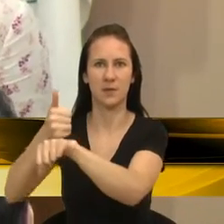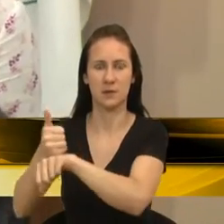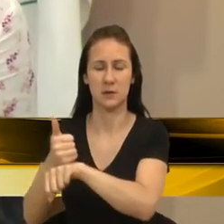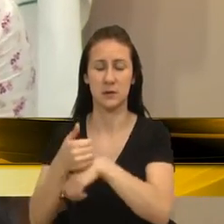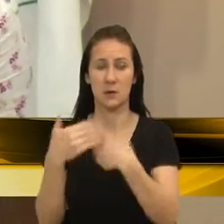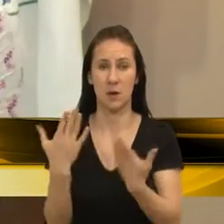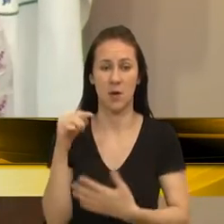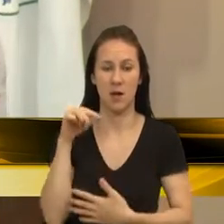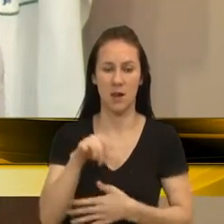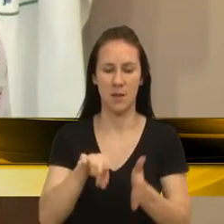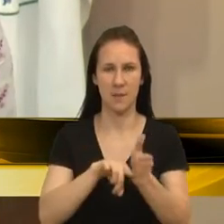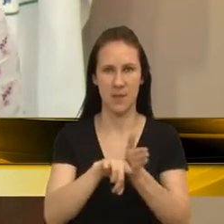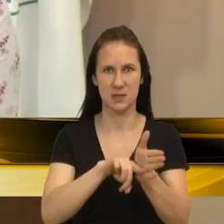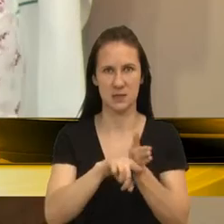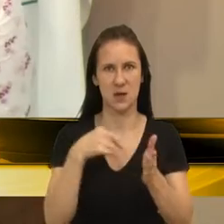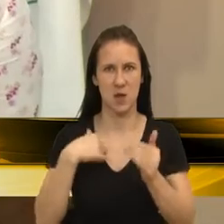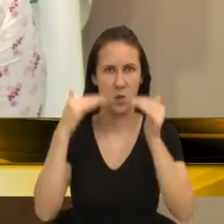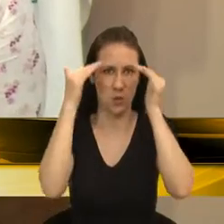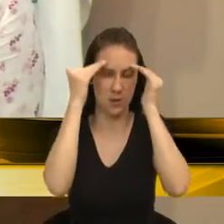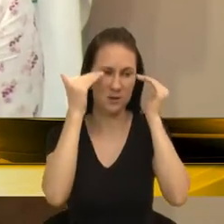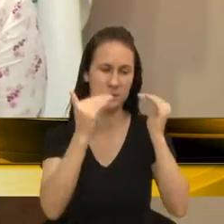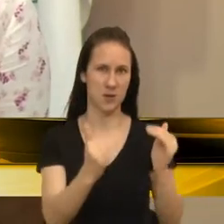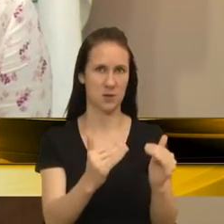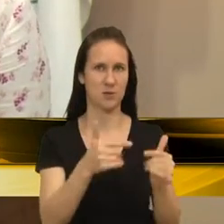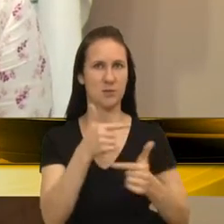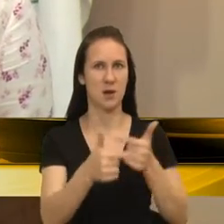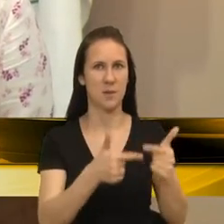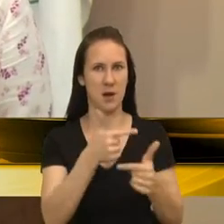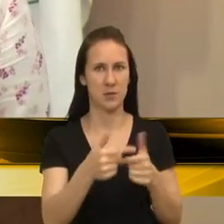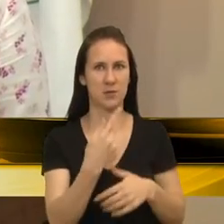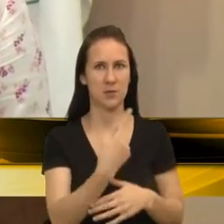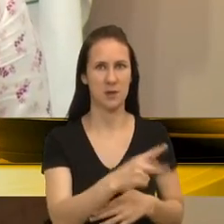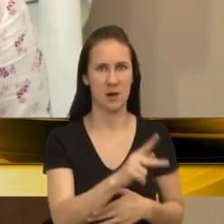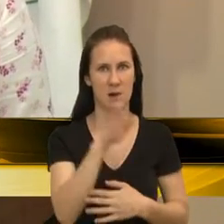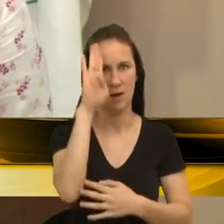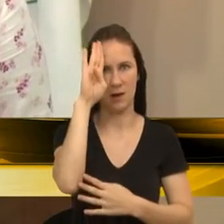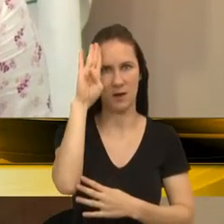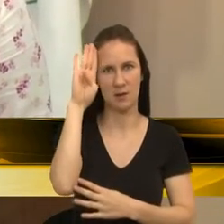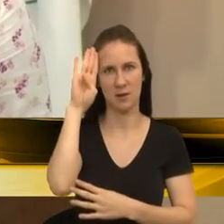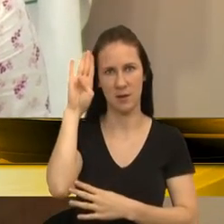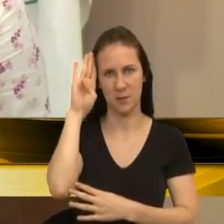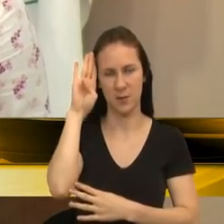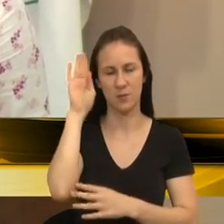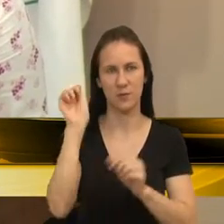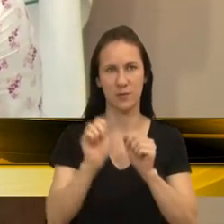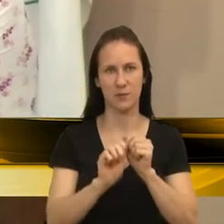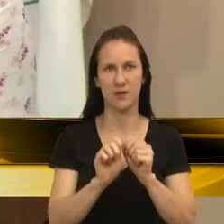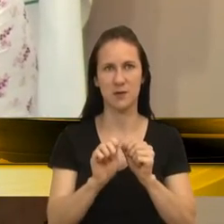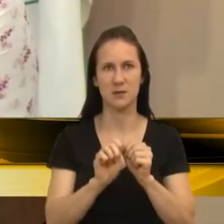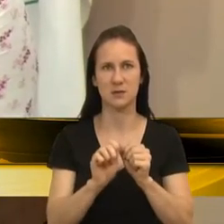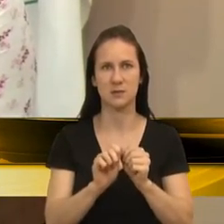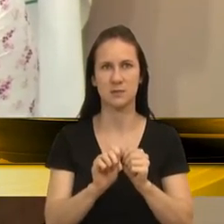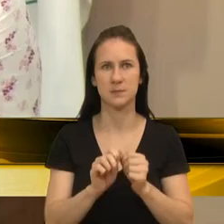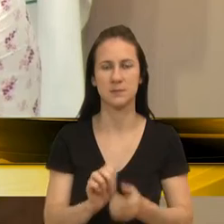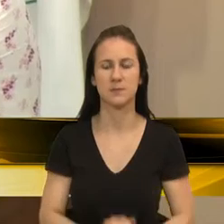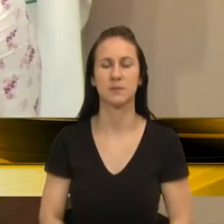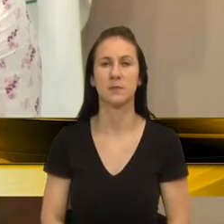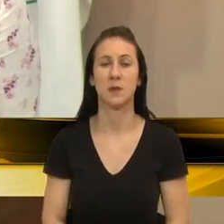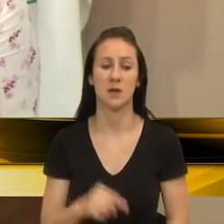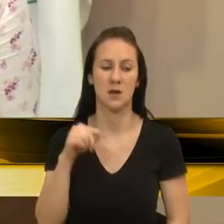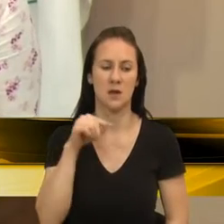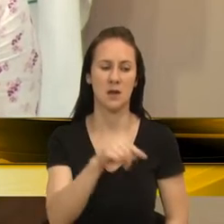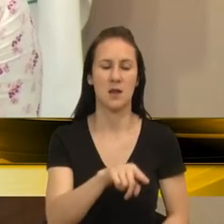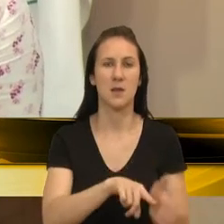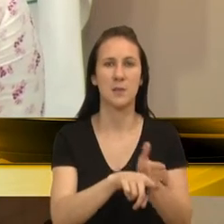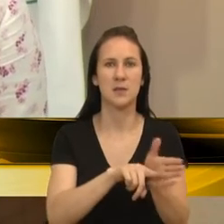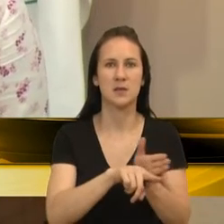que respeito a pesquisa, o trabalho acadêmico, o trabalho da universidade, a pesquisa